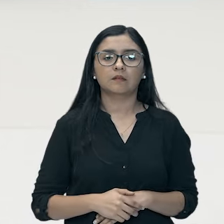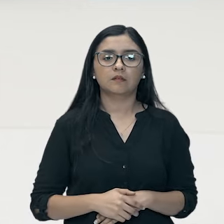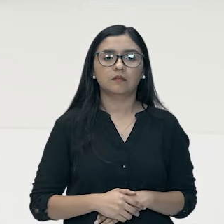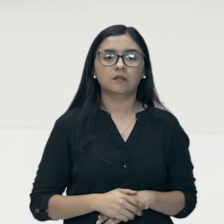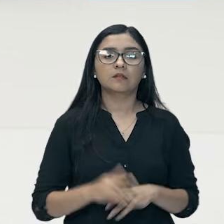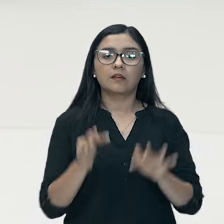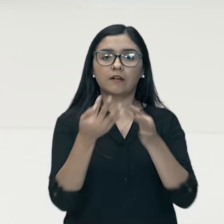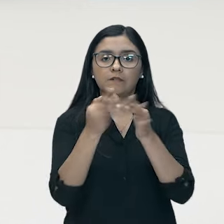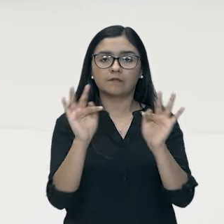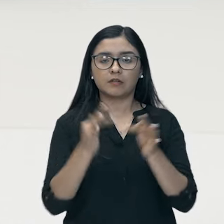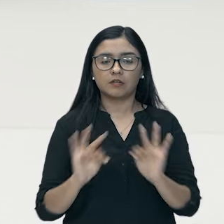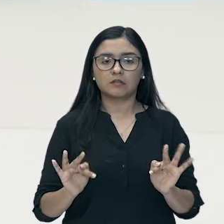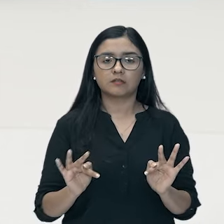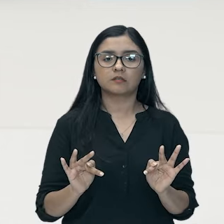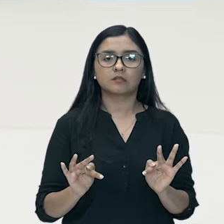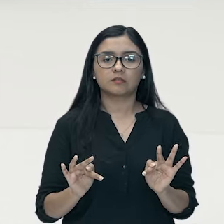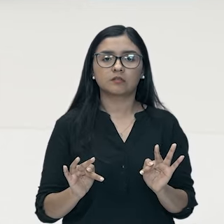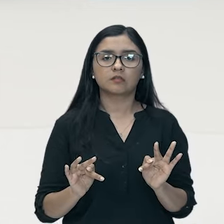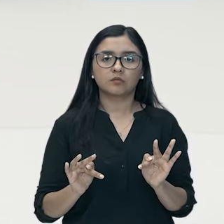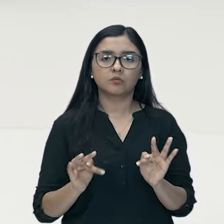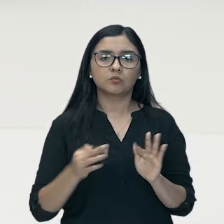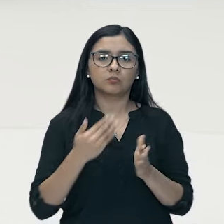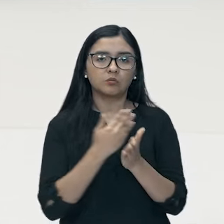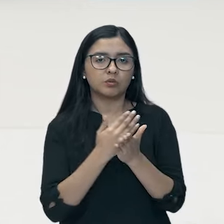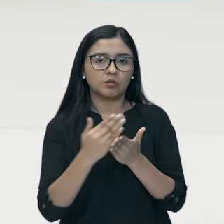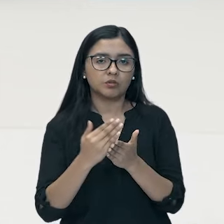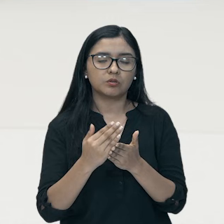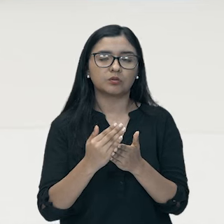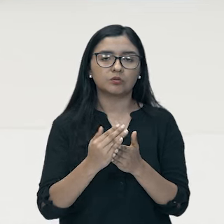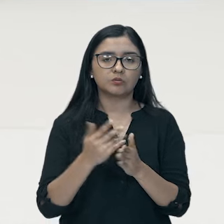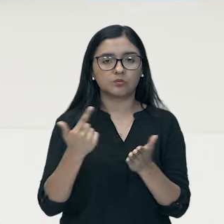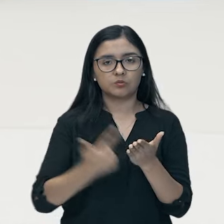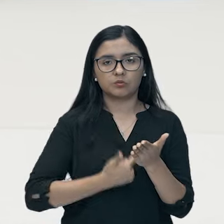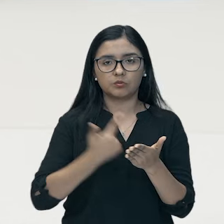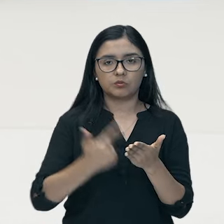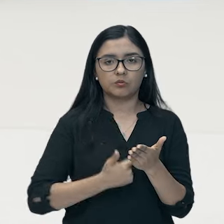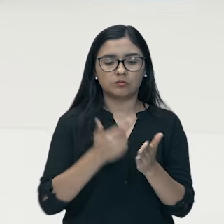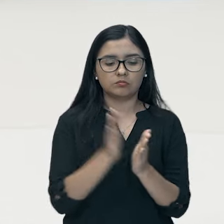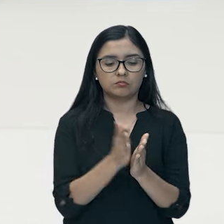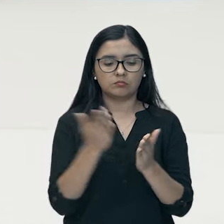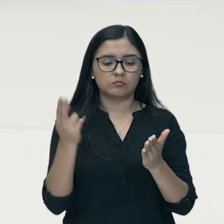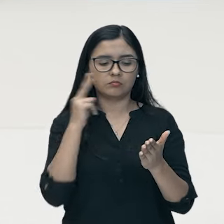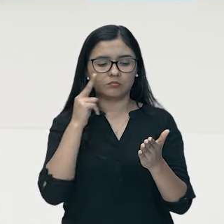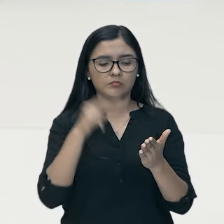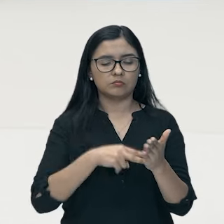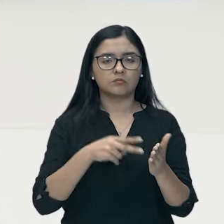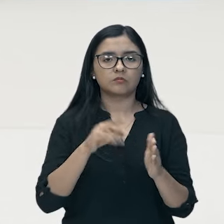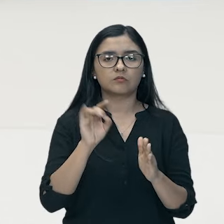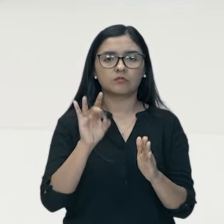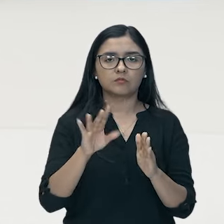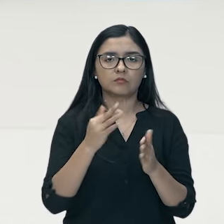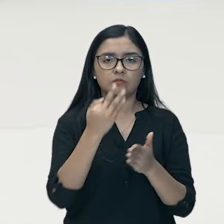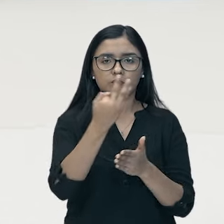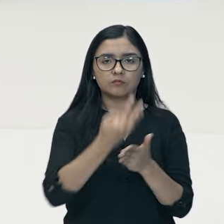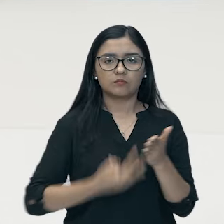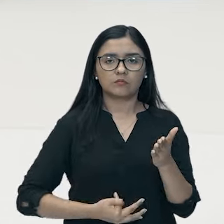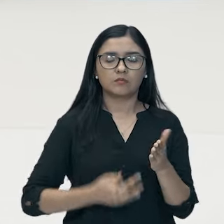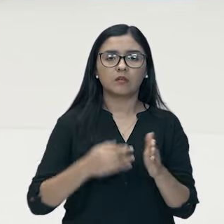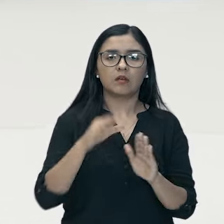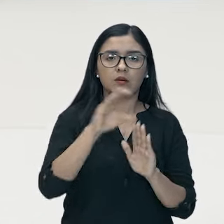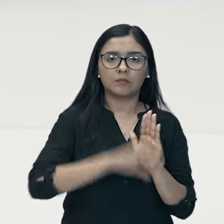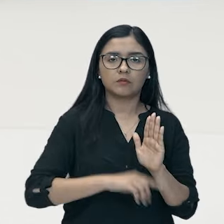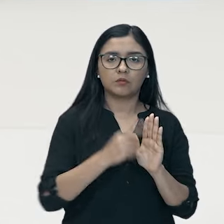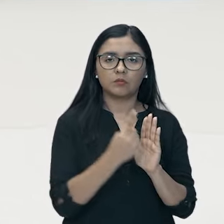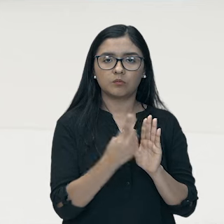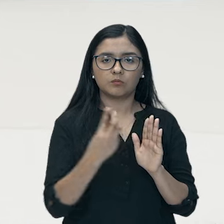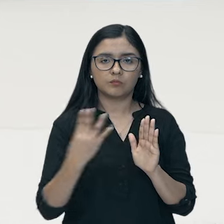aquela frase assim que fica no início dos livros aí você diz meu Deus só tem a frase do fulano aí depois começa o capítulo um e